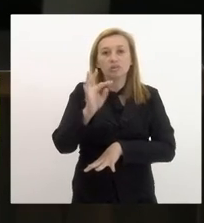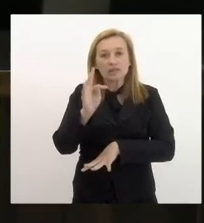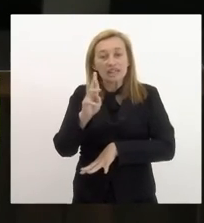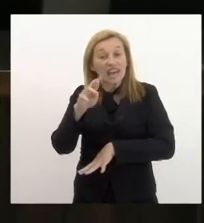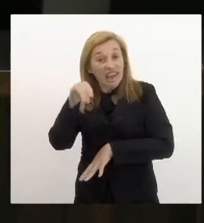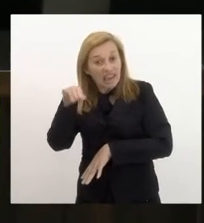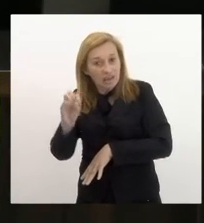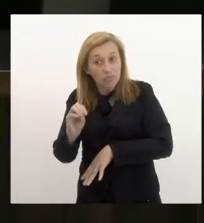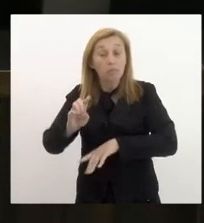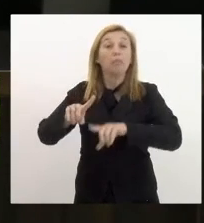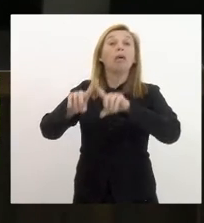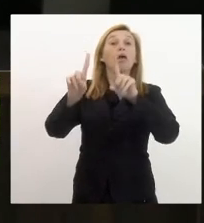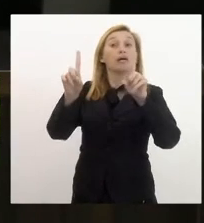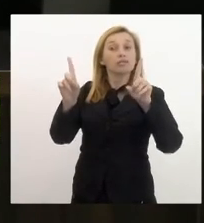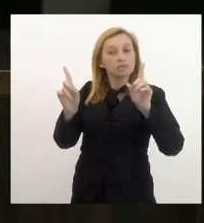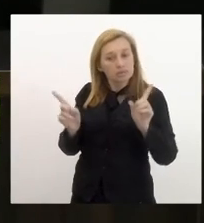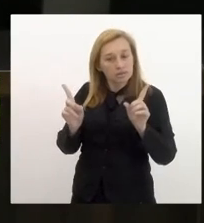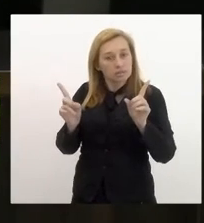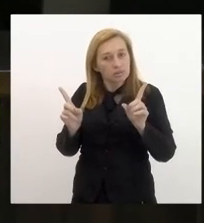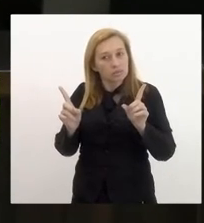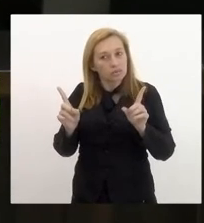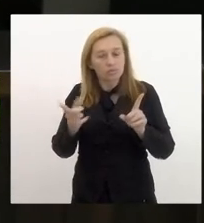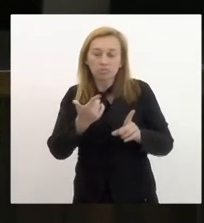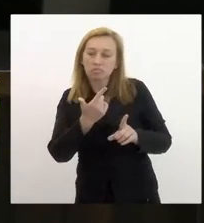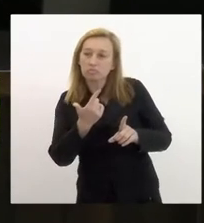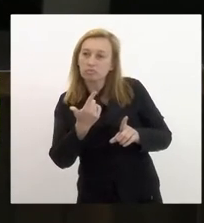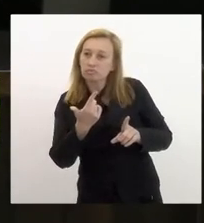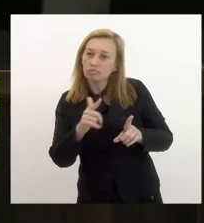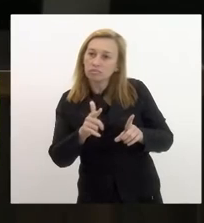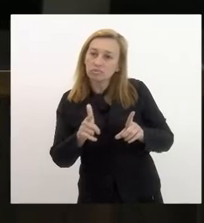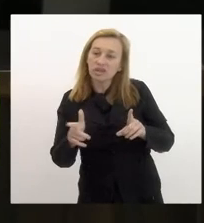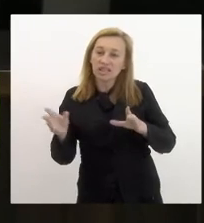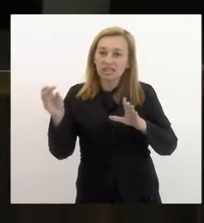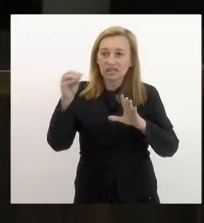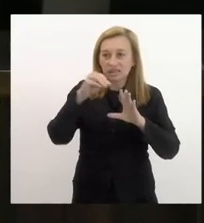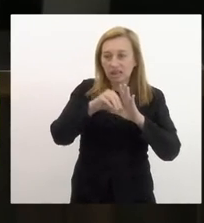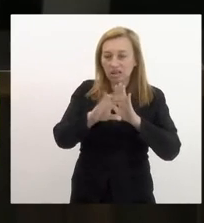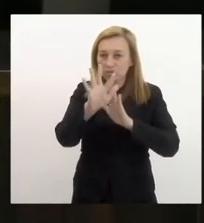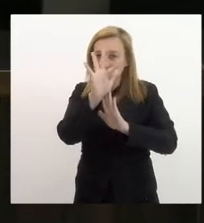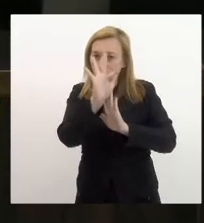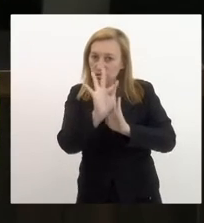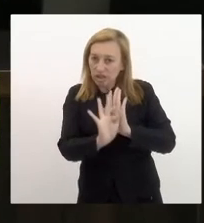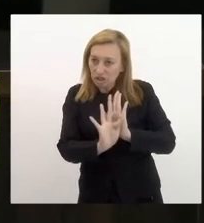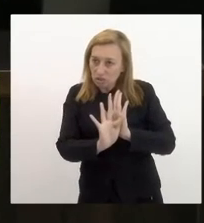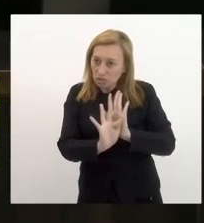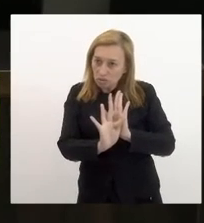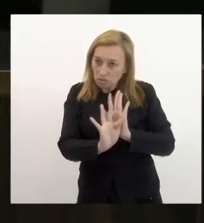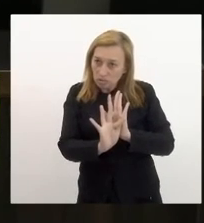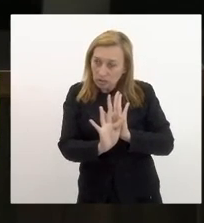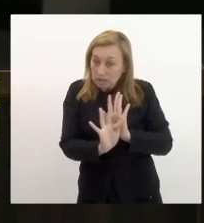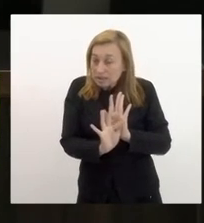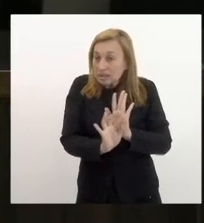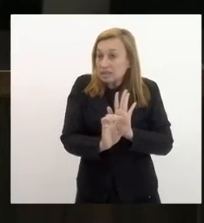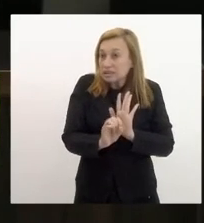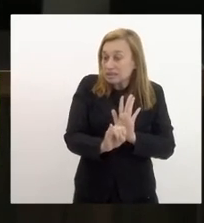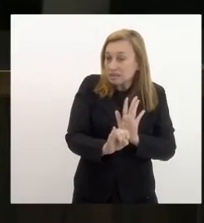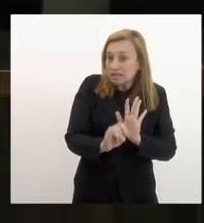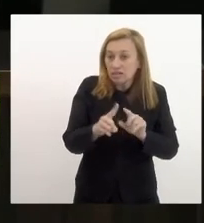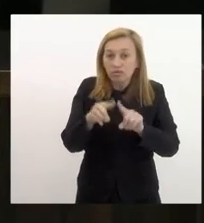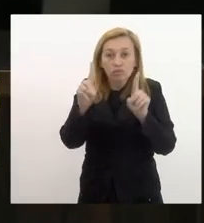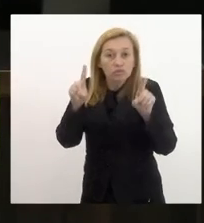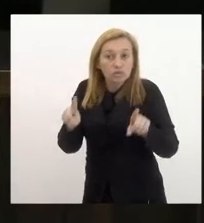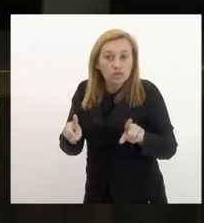treinos Mans como não está explicitado no te a sessão os